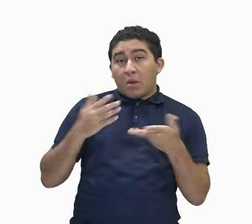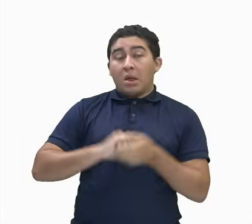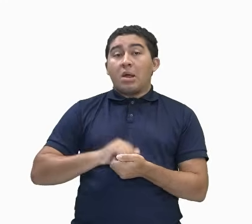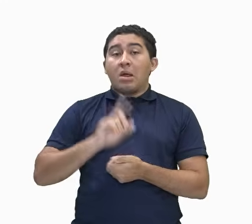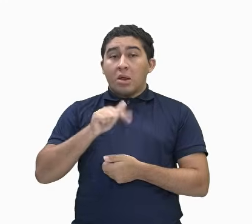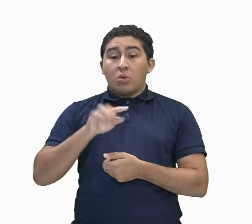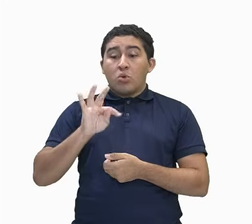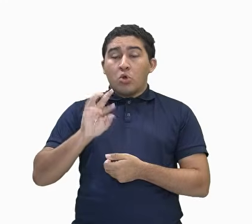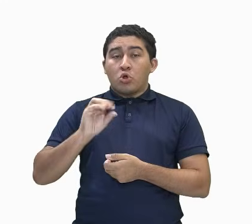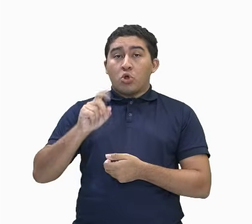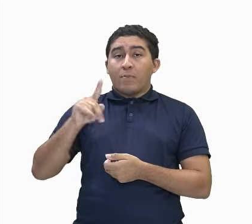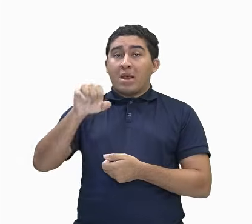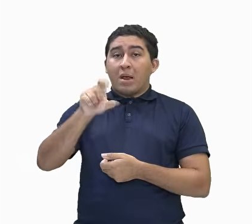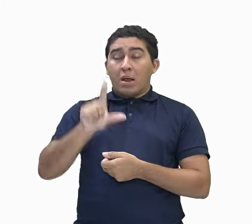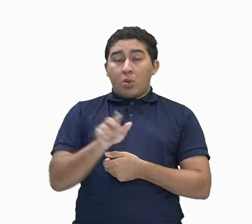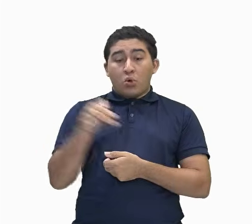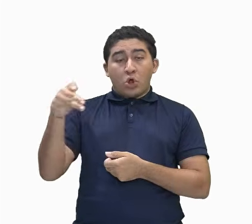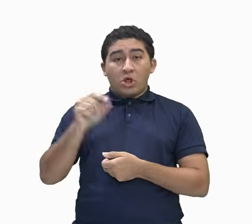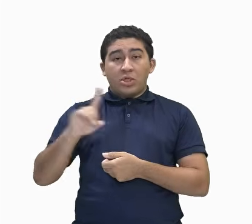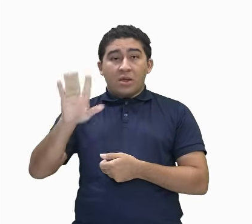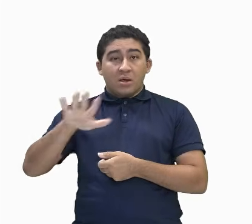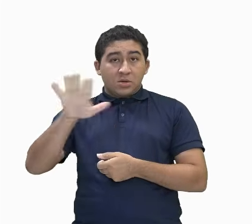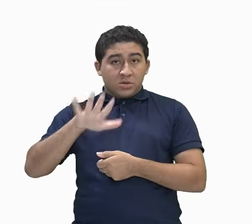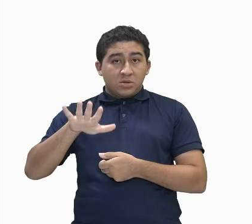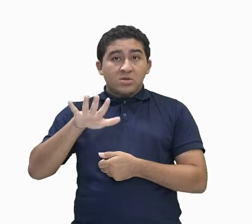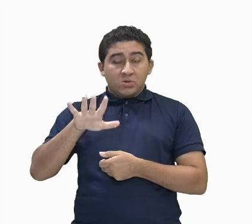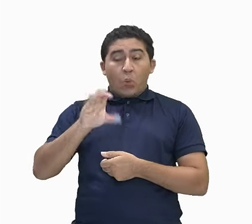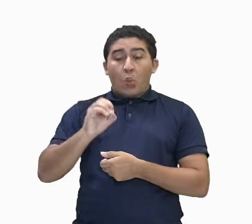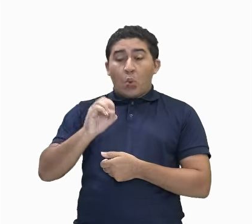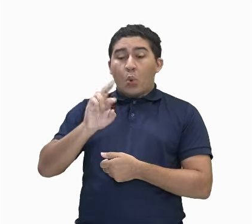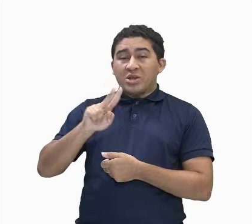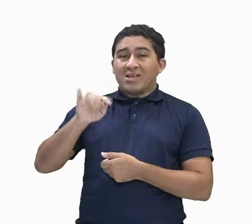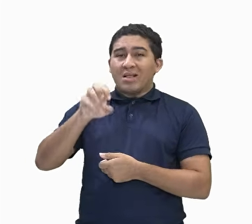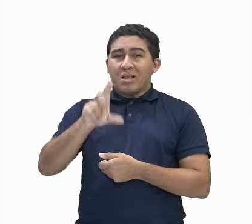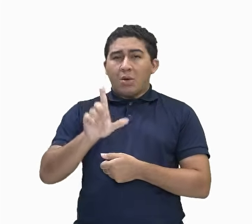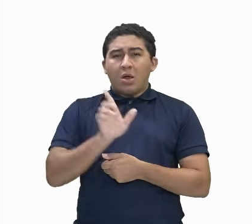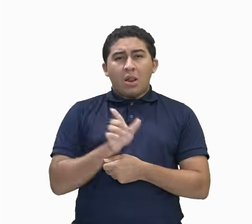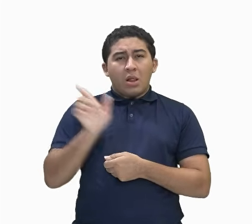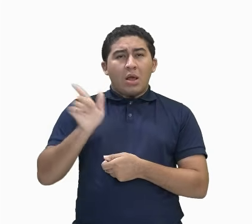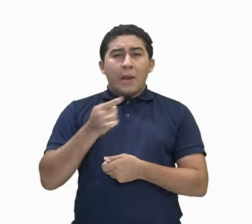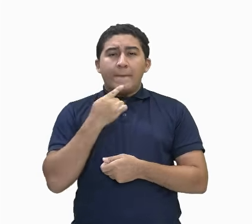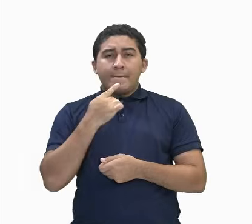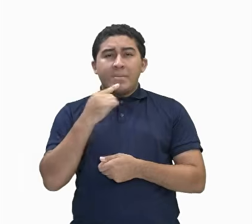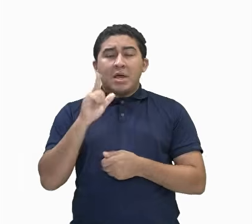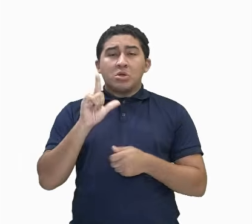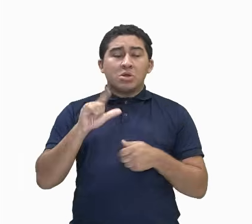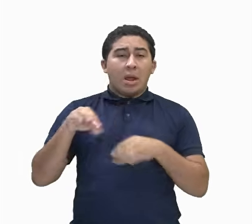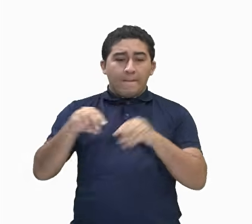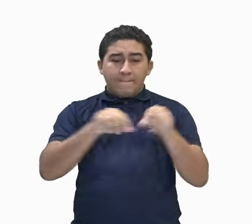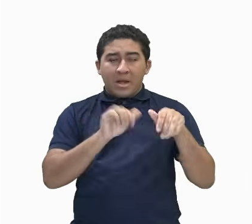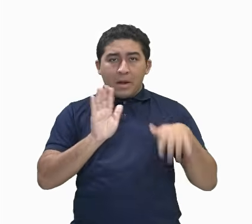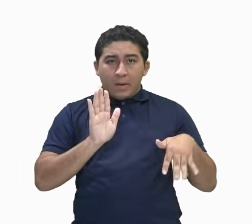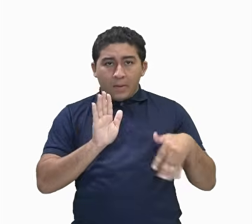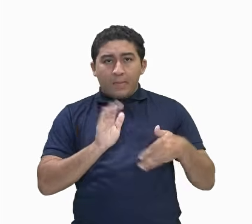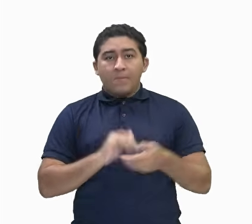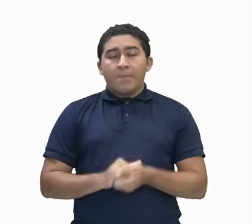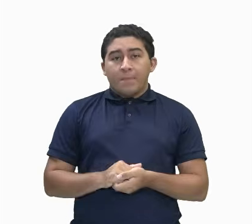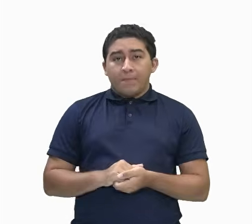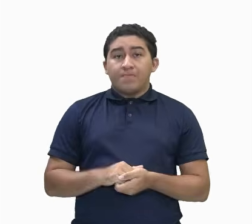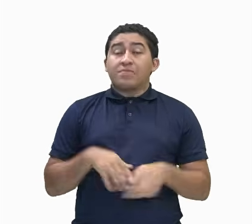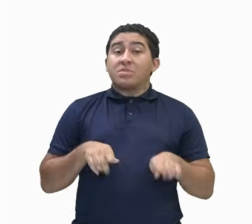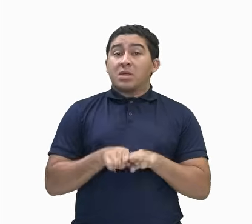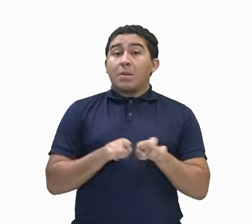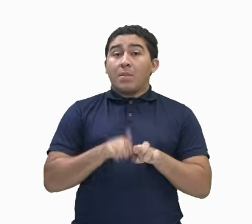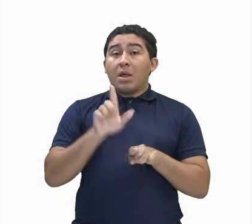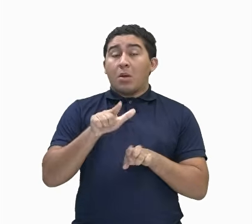tropical nordeste oriental, que já vai estar mais no litoral do Nordeste. Também conhecido, gente,